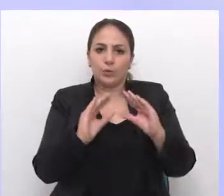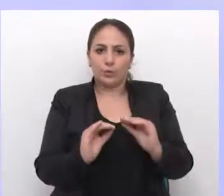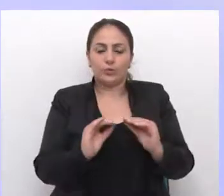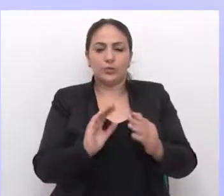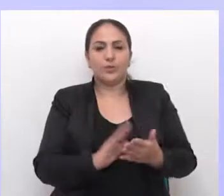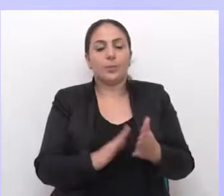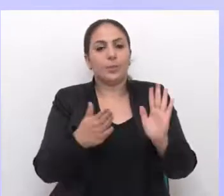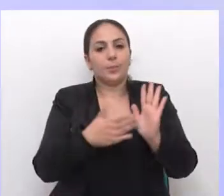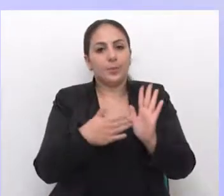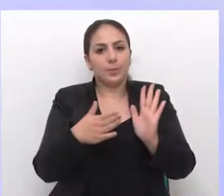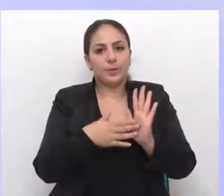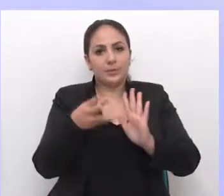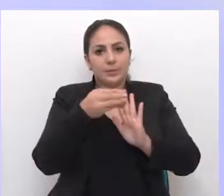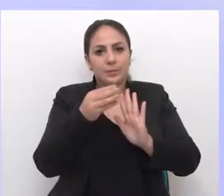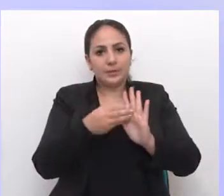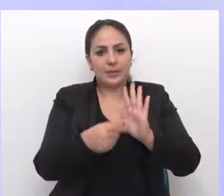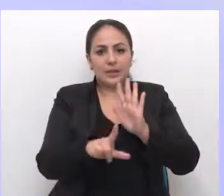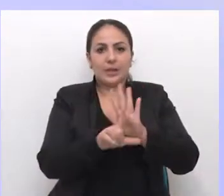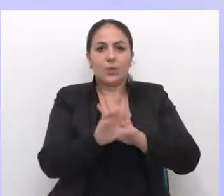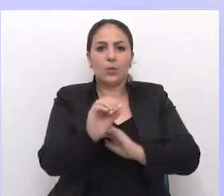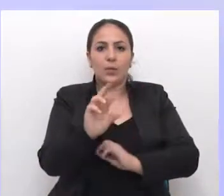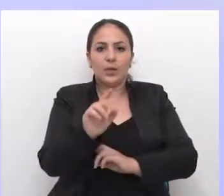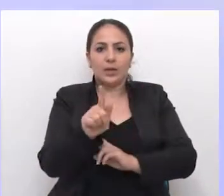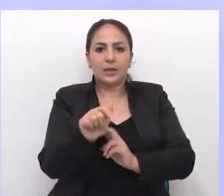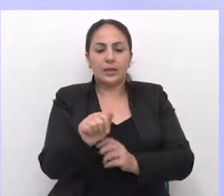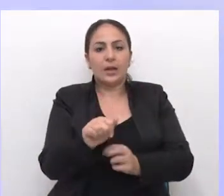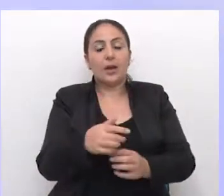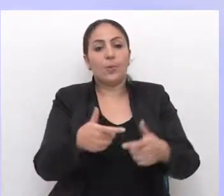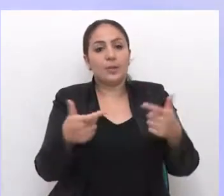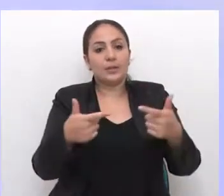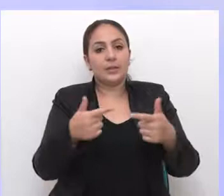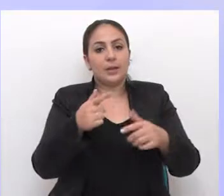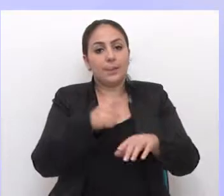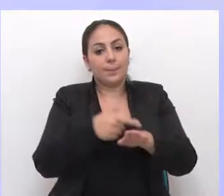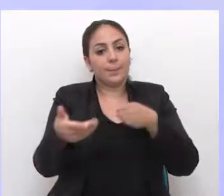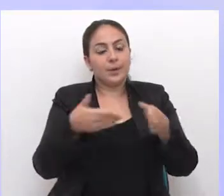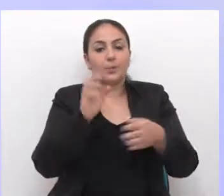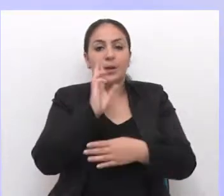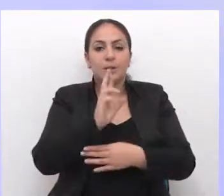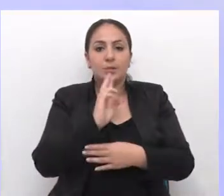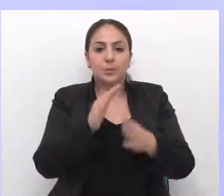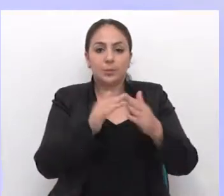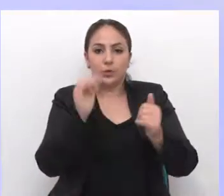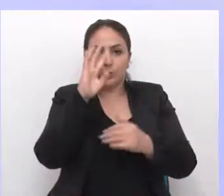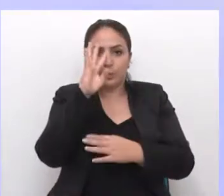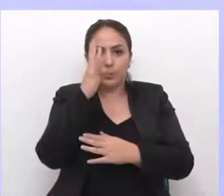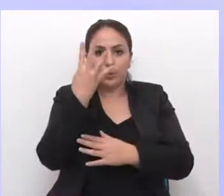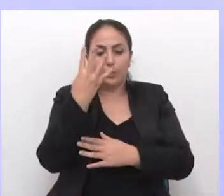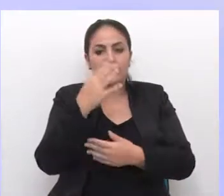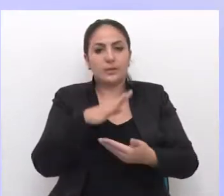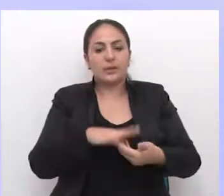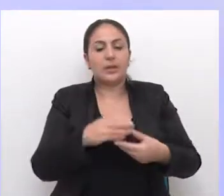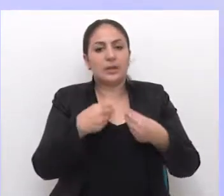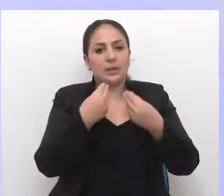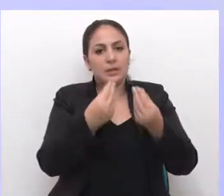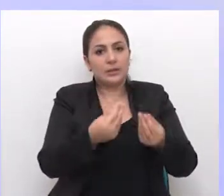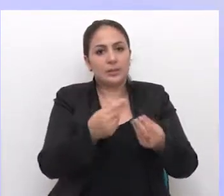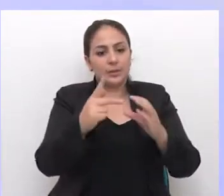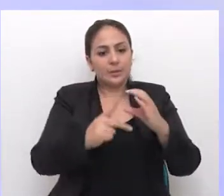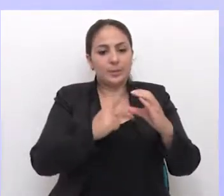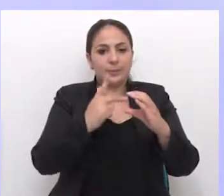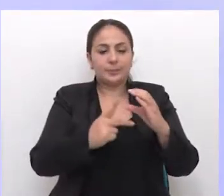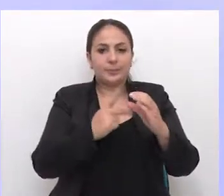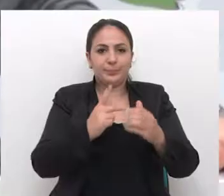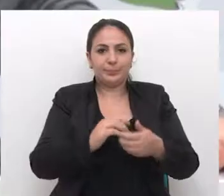Boa noite. Proposta de emenda à lei orgânica aumenta prazo para a resposta dos pedidos de providências encaminhados